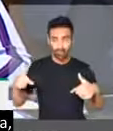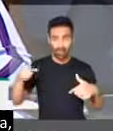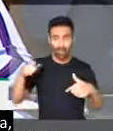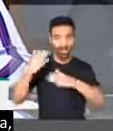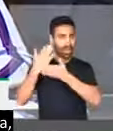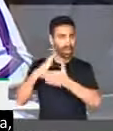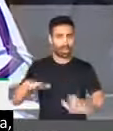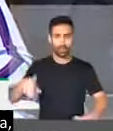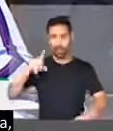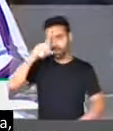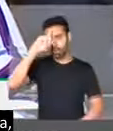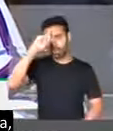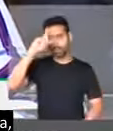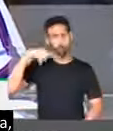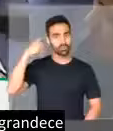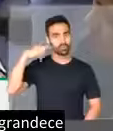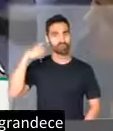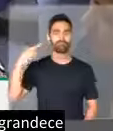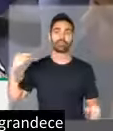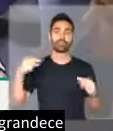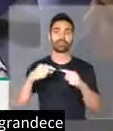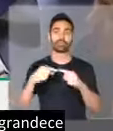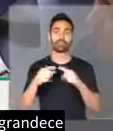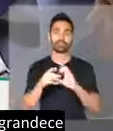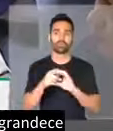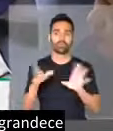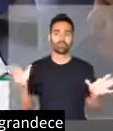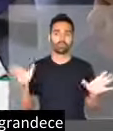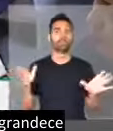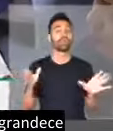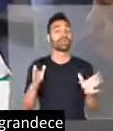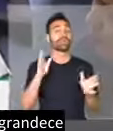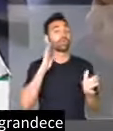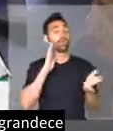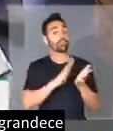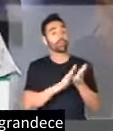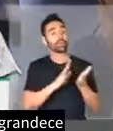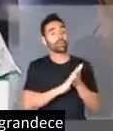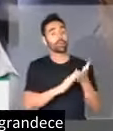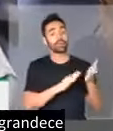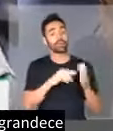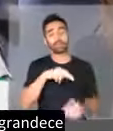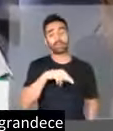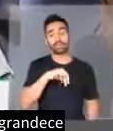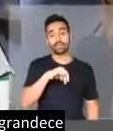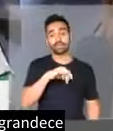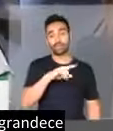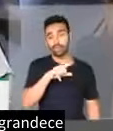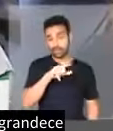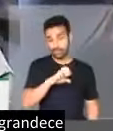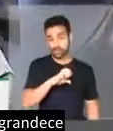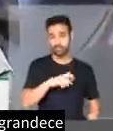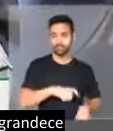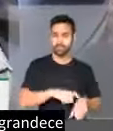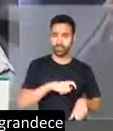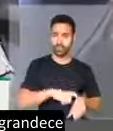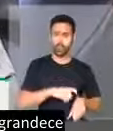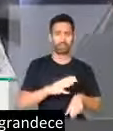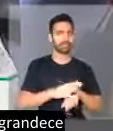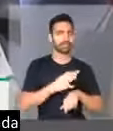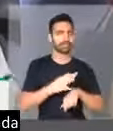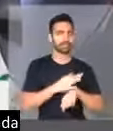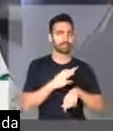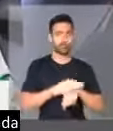luta democrática. E homenagear no nome de Nise da Silveira engrandece no momento de resistência em